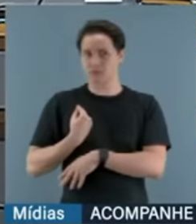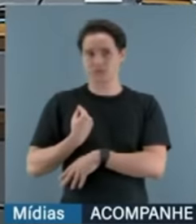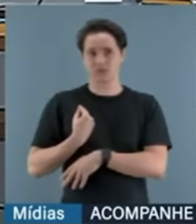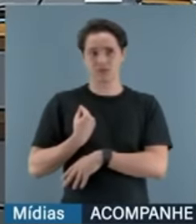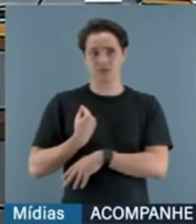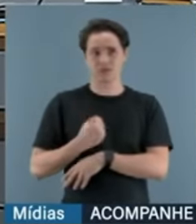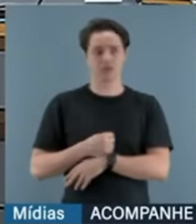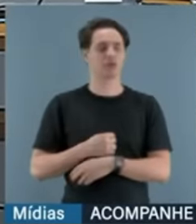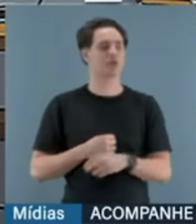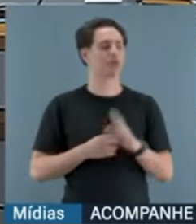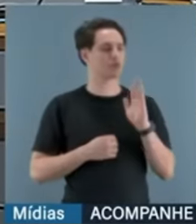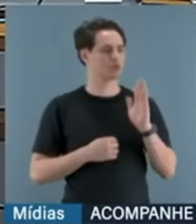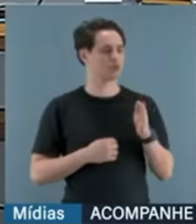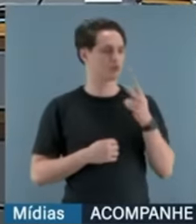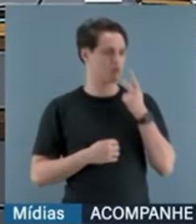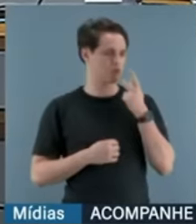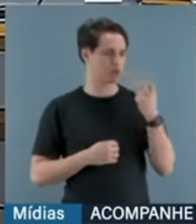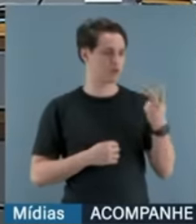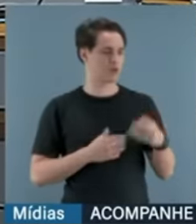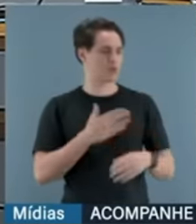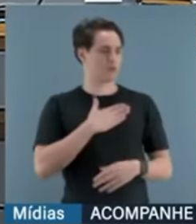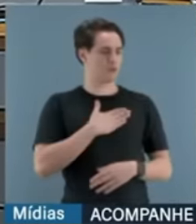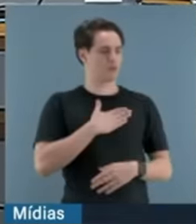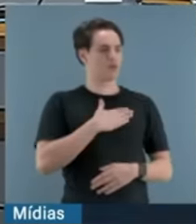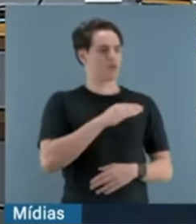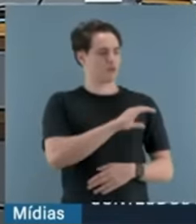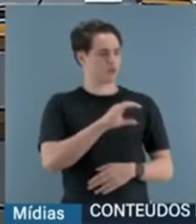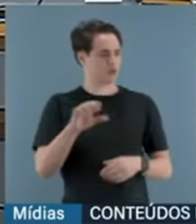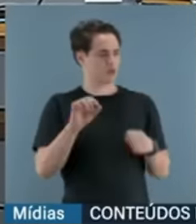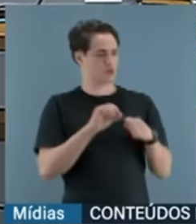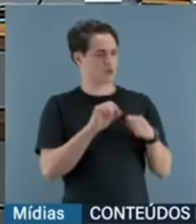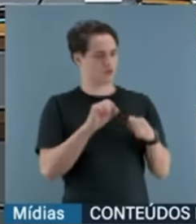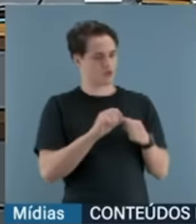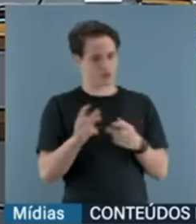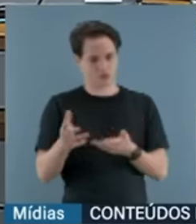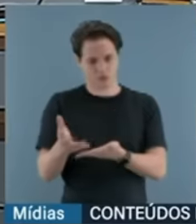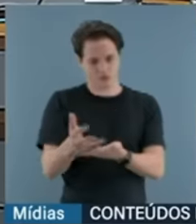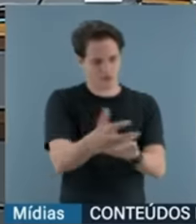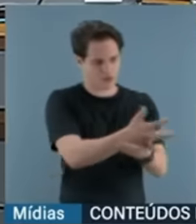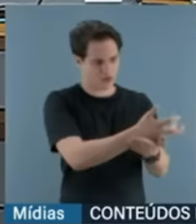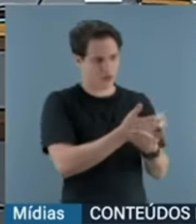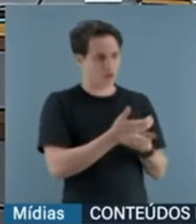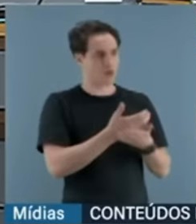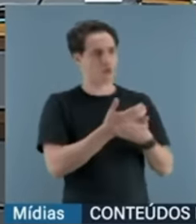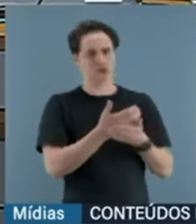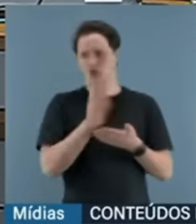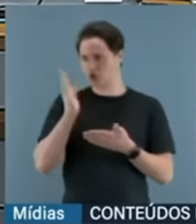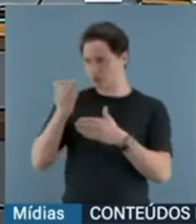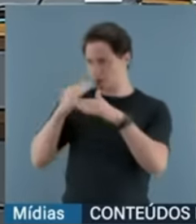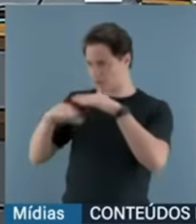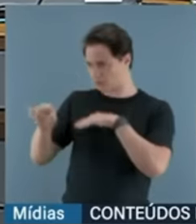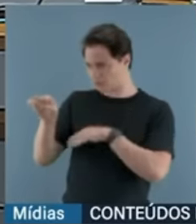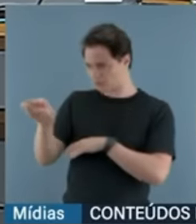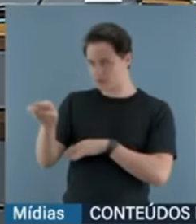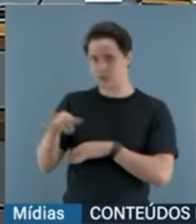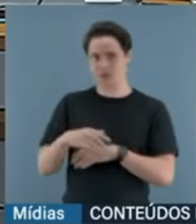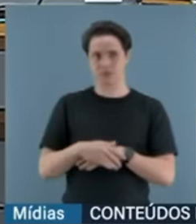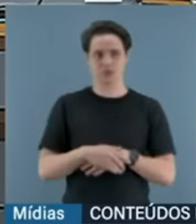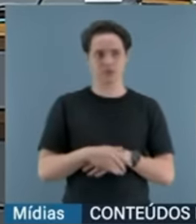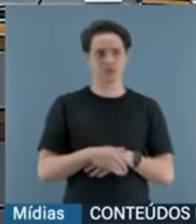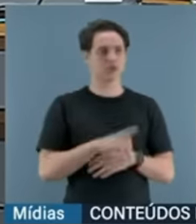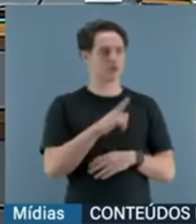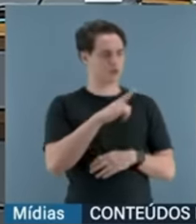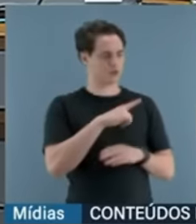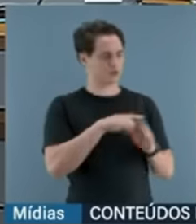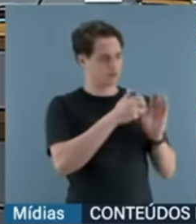Falei para a senhora, senadora. A minha cunhada fez uma vaquinha e recebeu. A minha cunhada já passou para o senhor? Já, eu estou com os